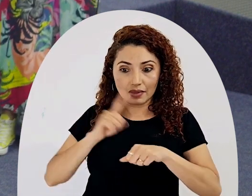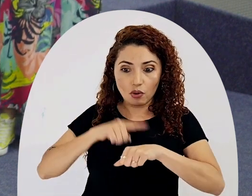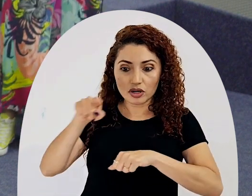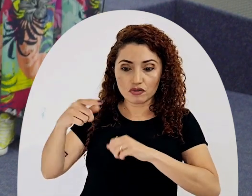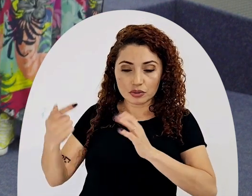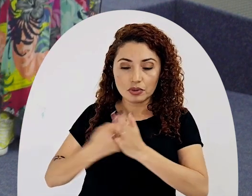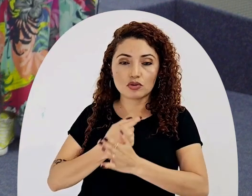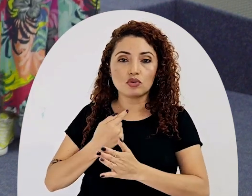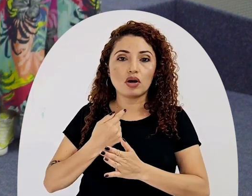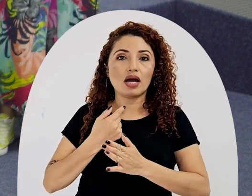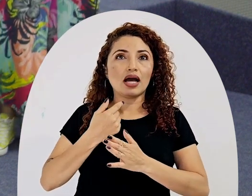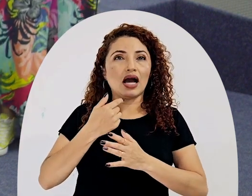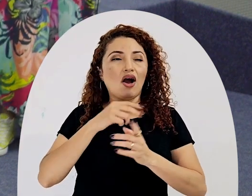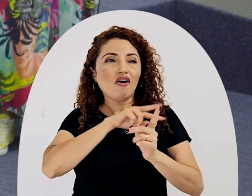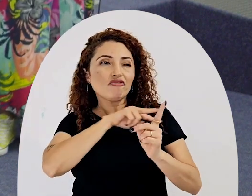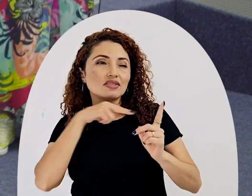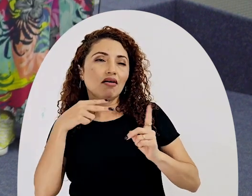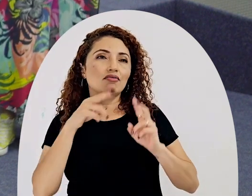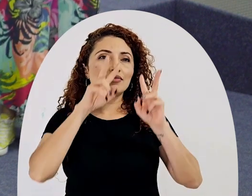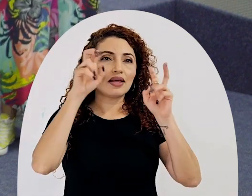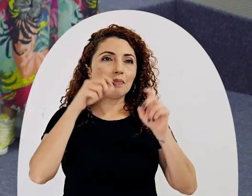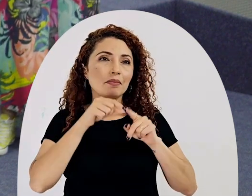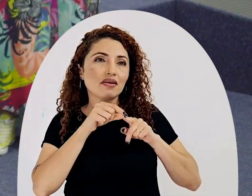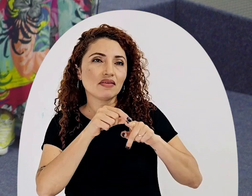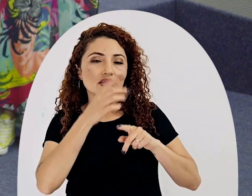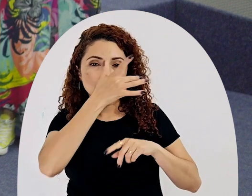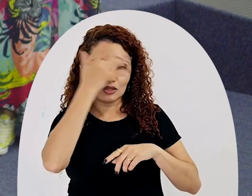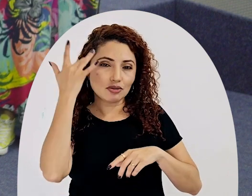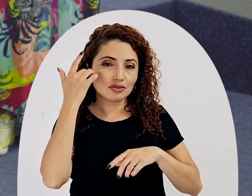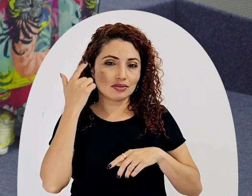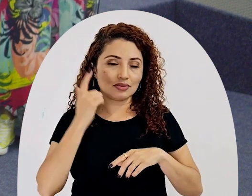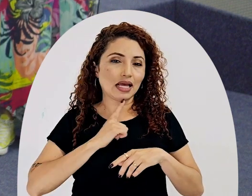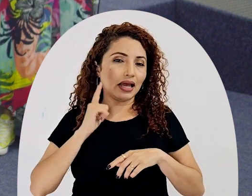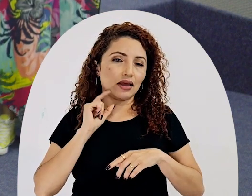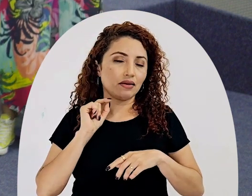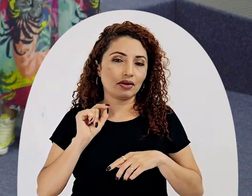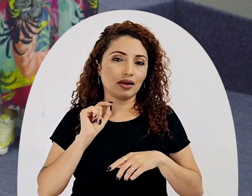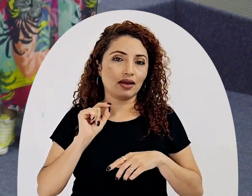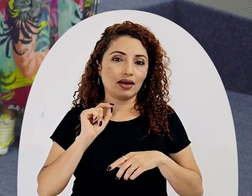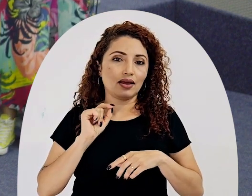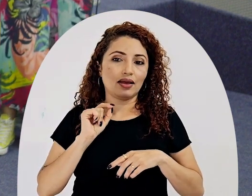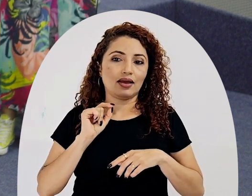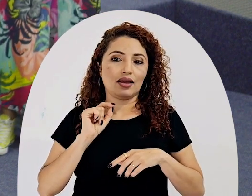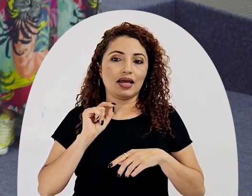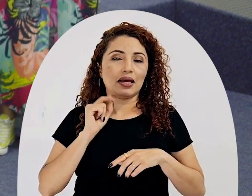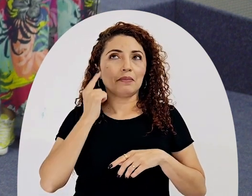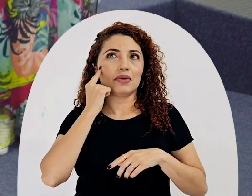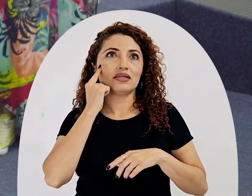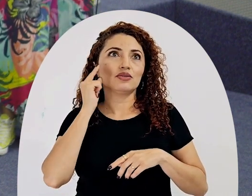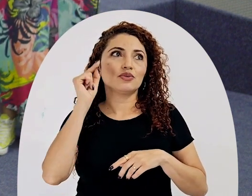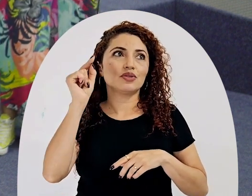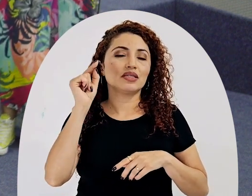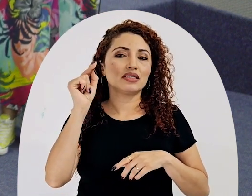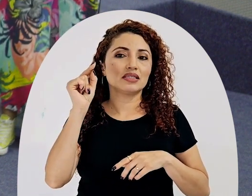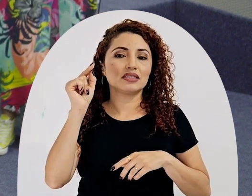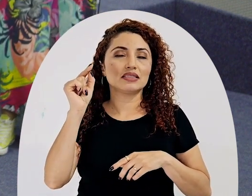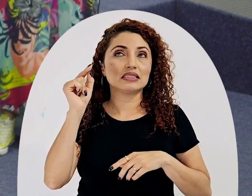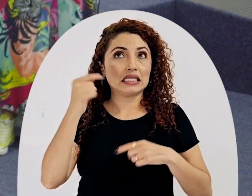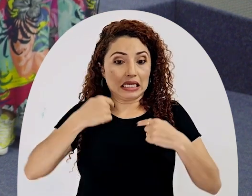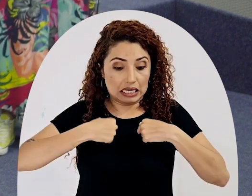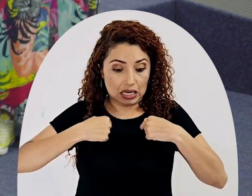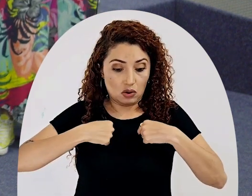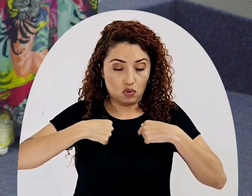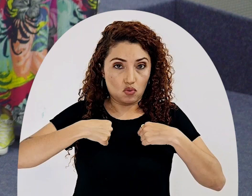têm, né, de mais artificialmente, você tem essa ideia. Mas, por exemplo, eu, que sou uma